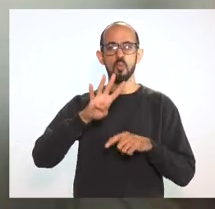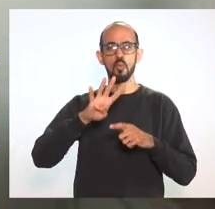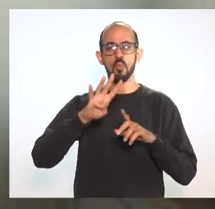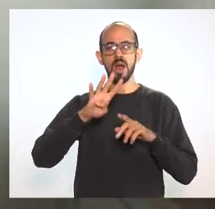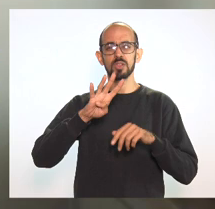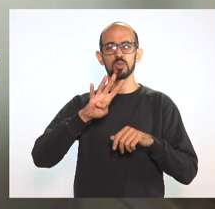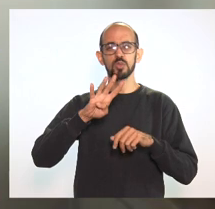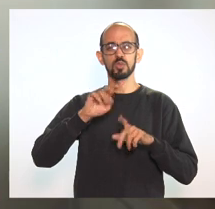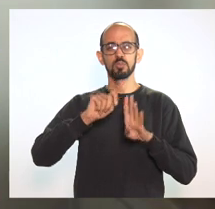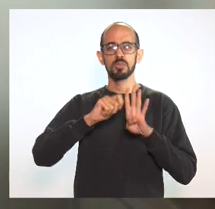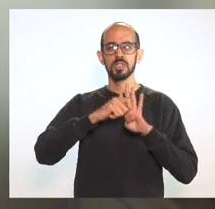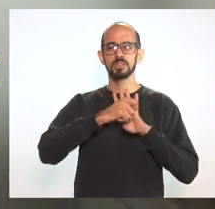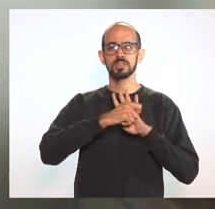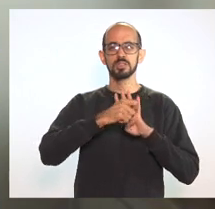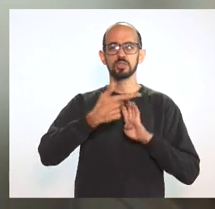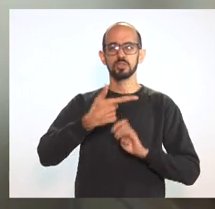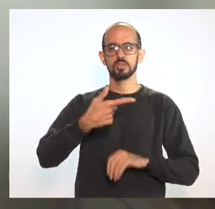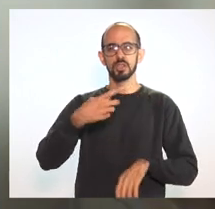4 parcelas de R$ 250.